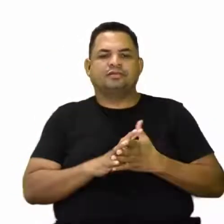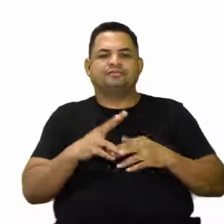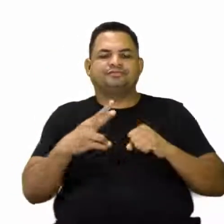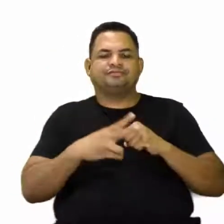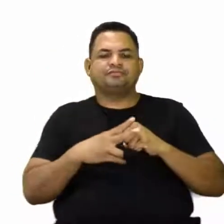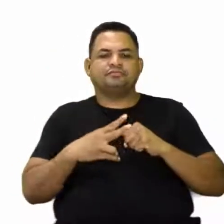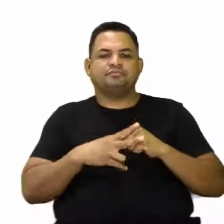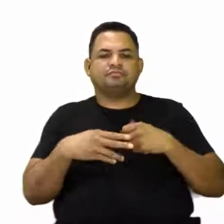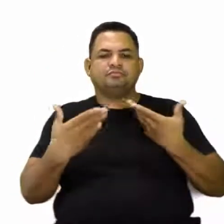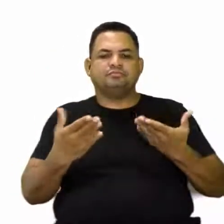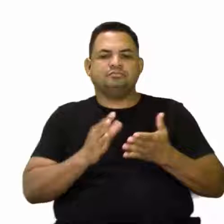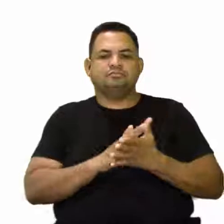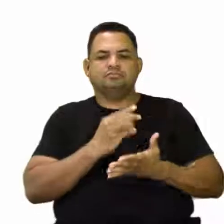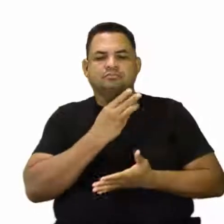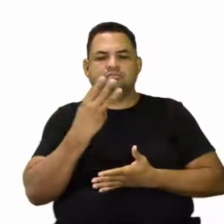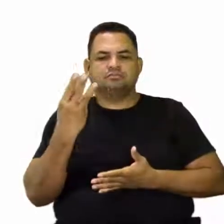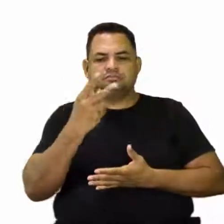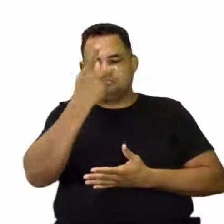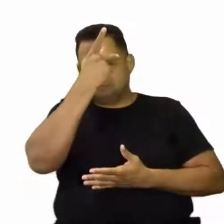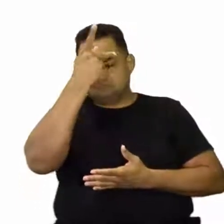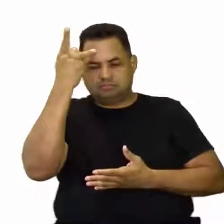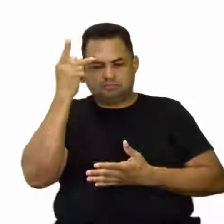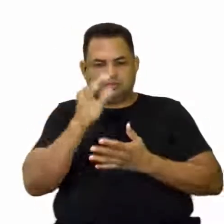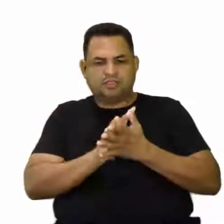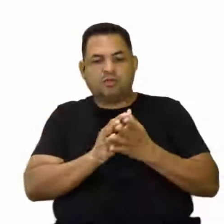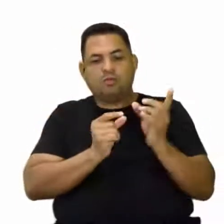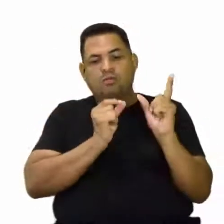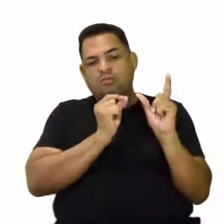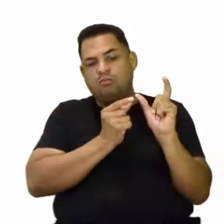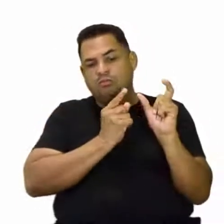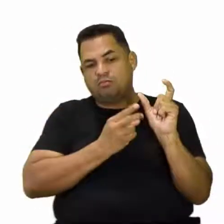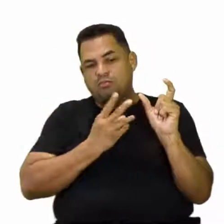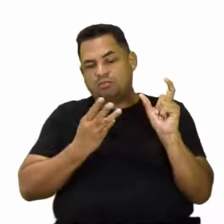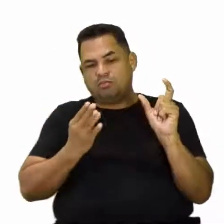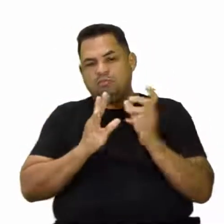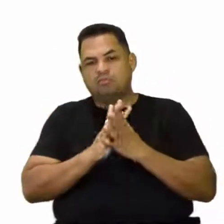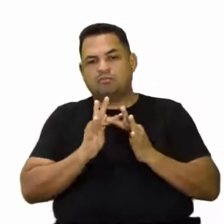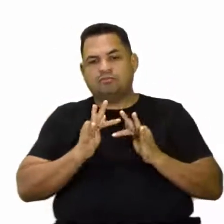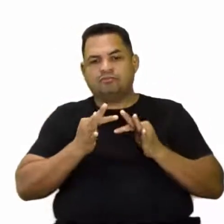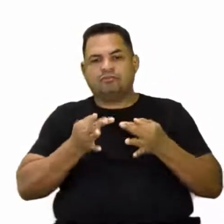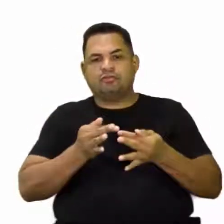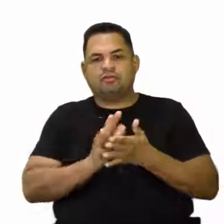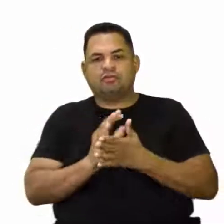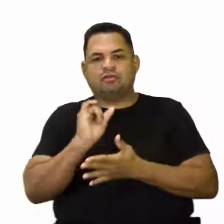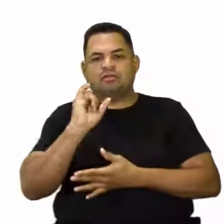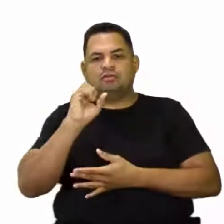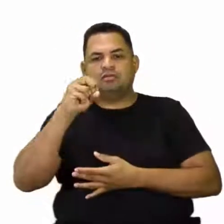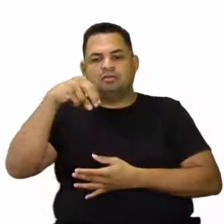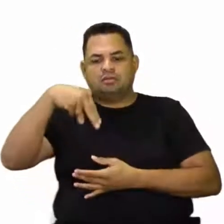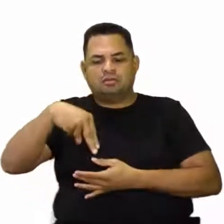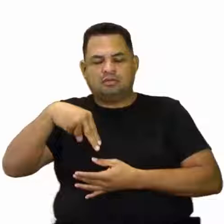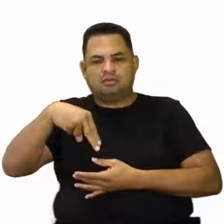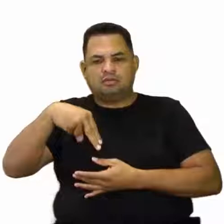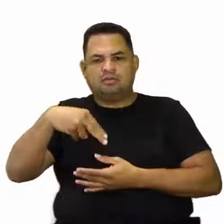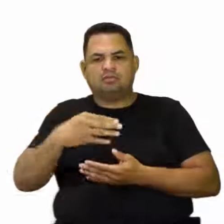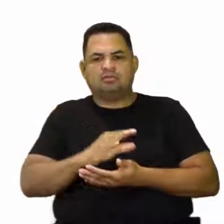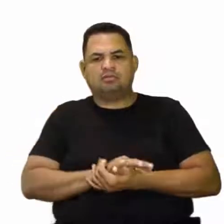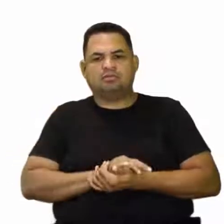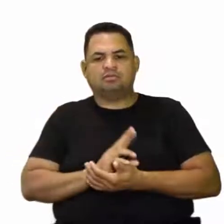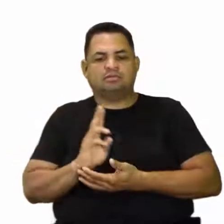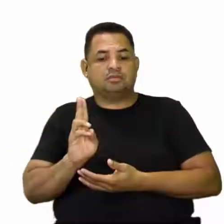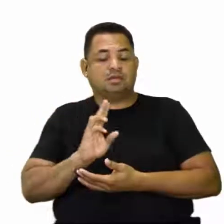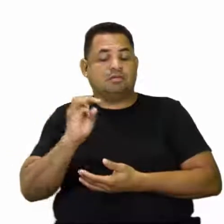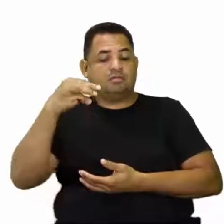os verbos da terceira pessoa do plural, eles terminam em N de navio e não em M